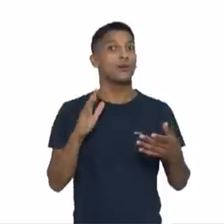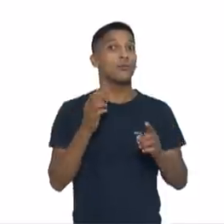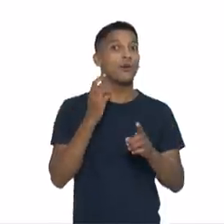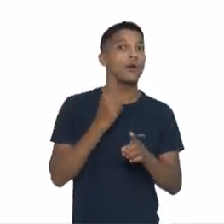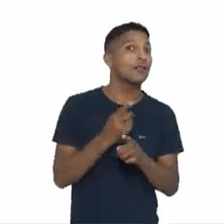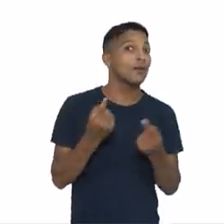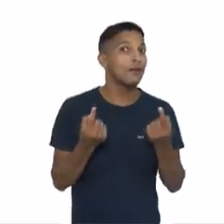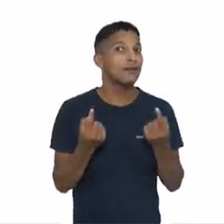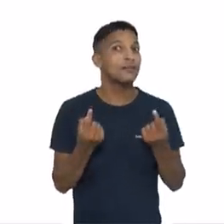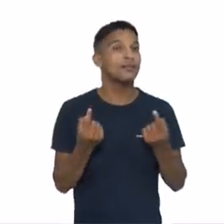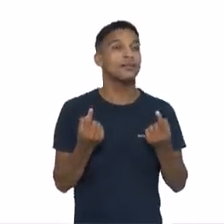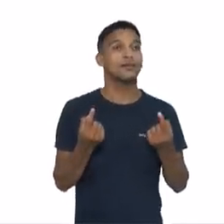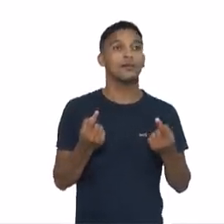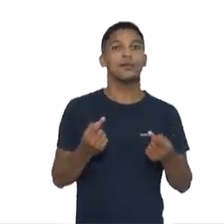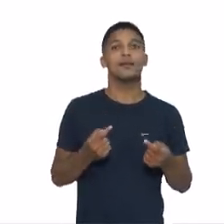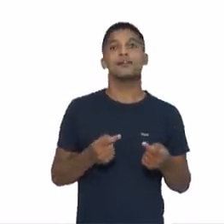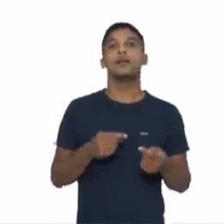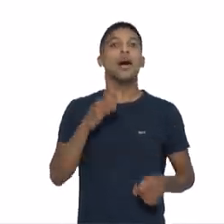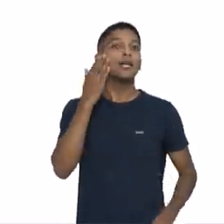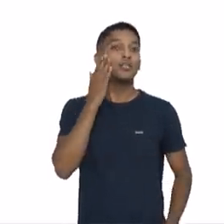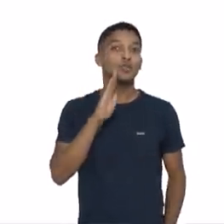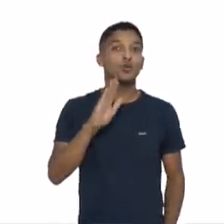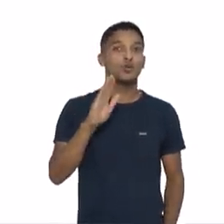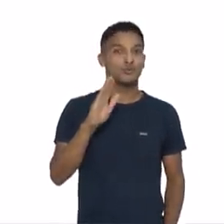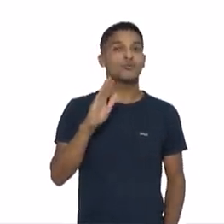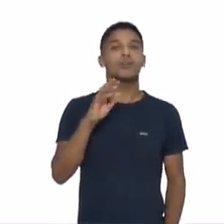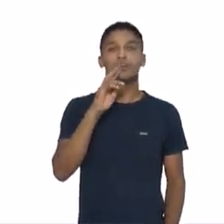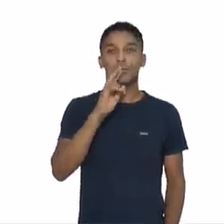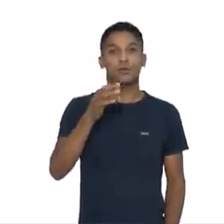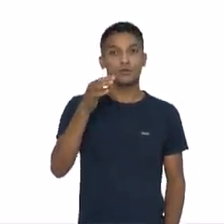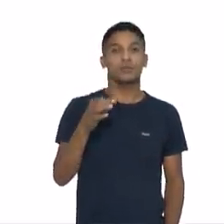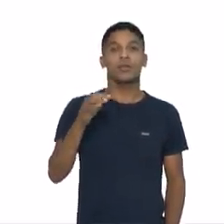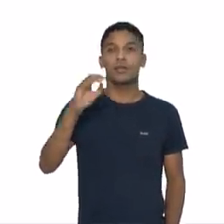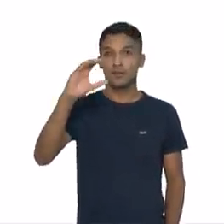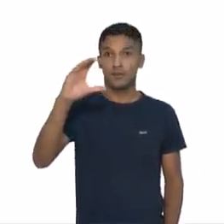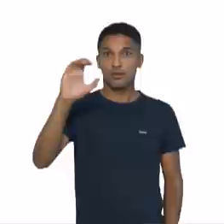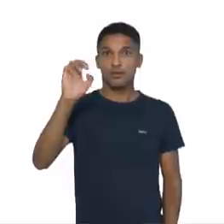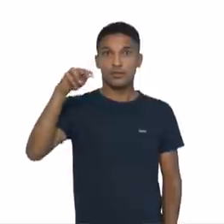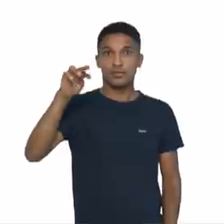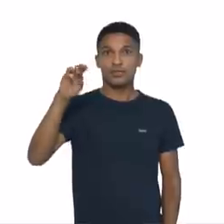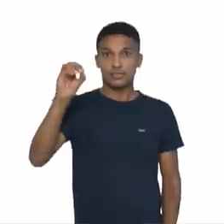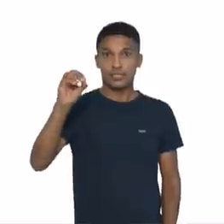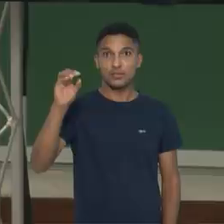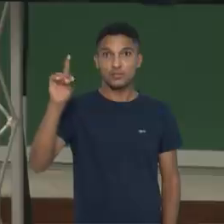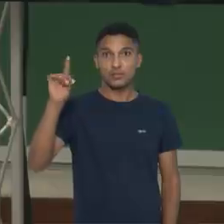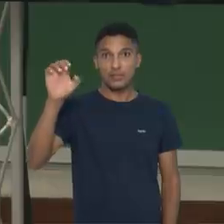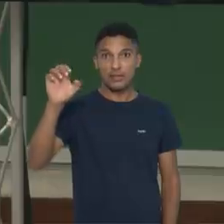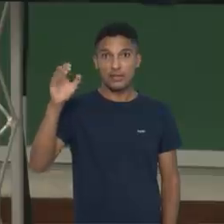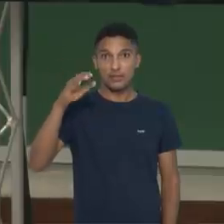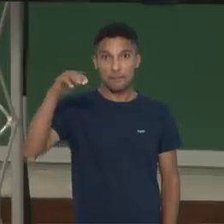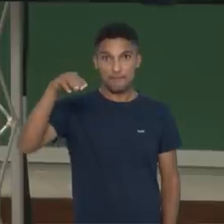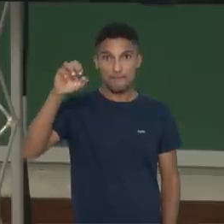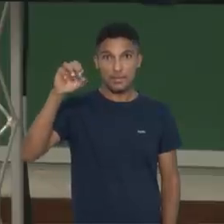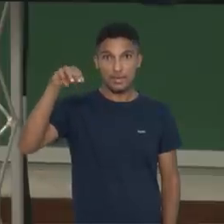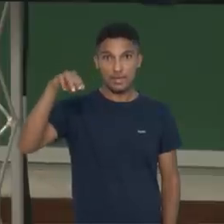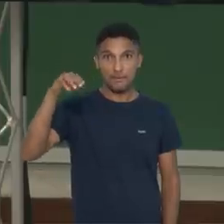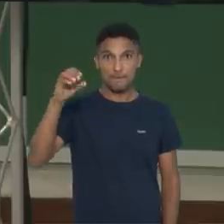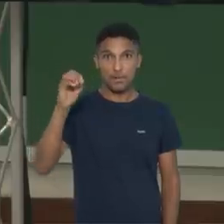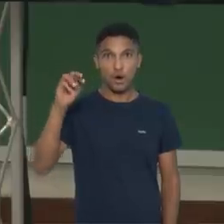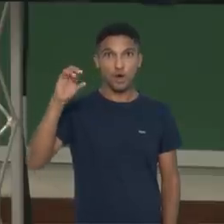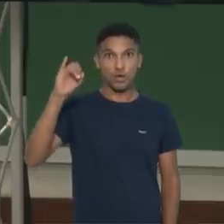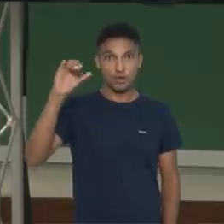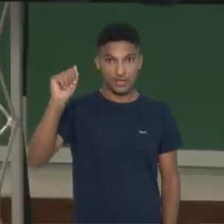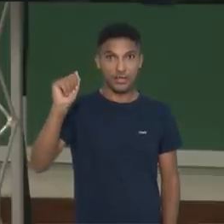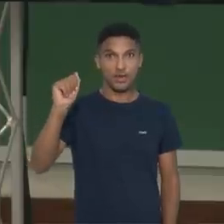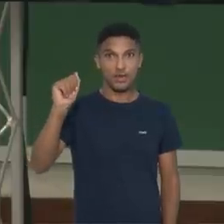correta, azul, Centro de Memória do Circo, fica em São Paulo, né? Então essa é a opção correta. Lá onde